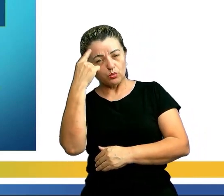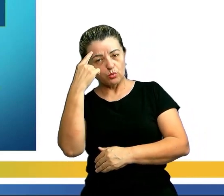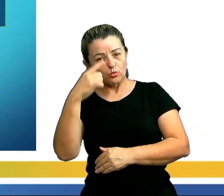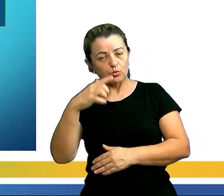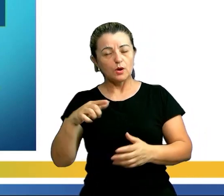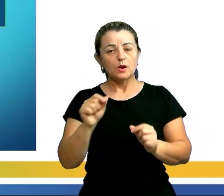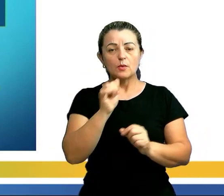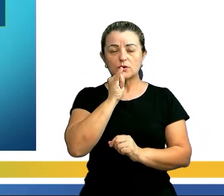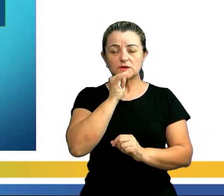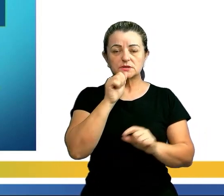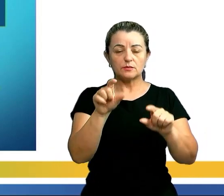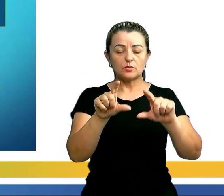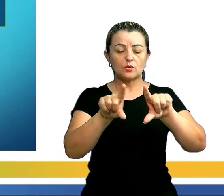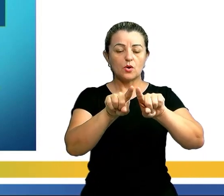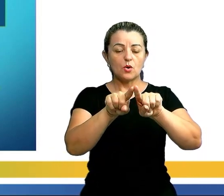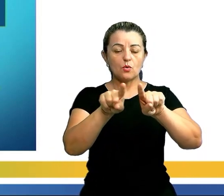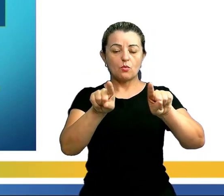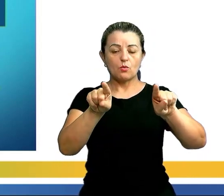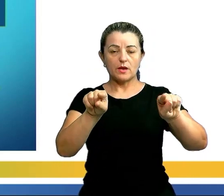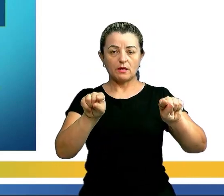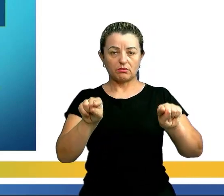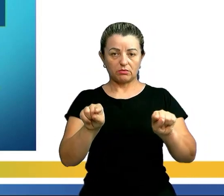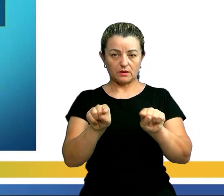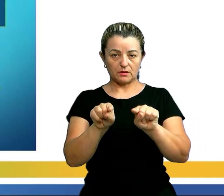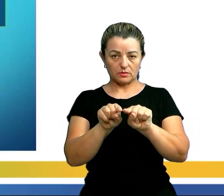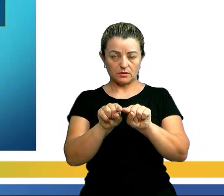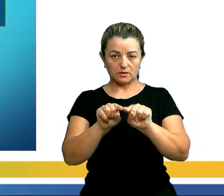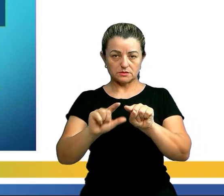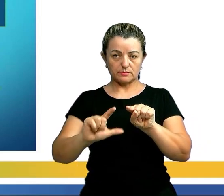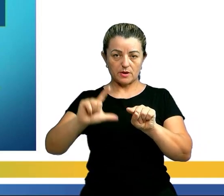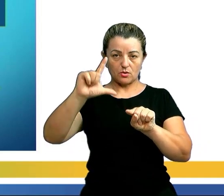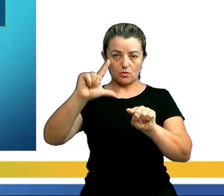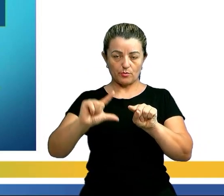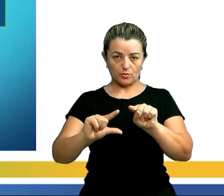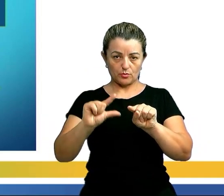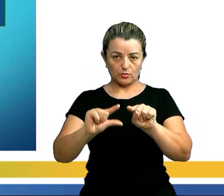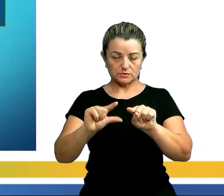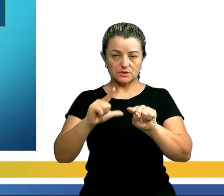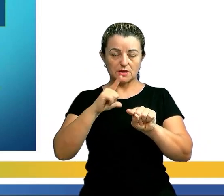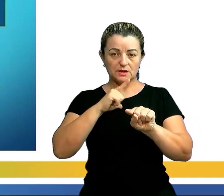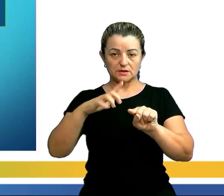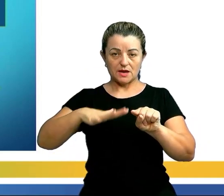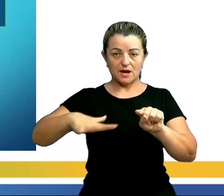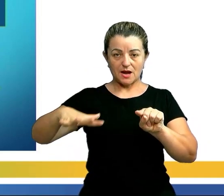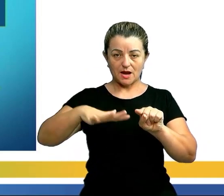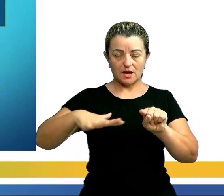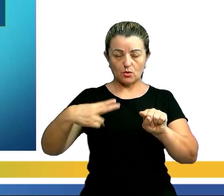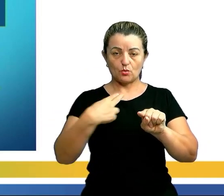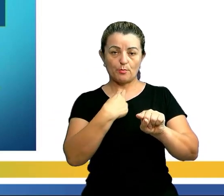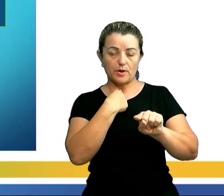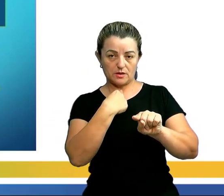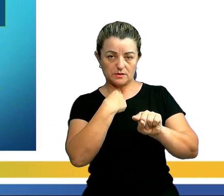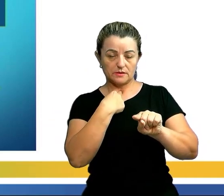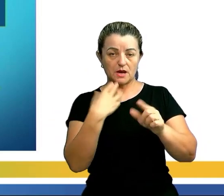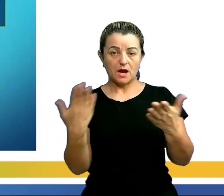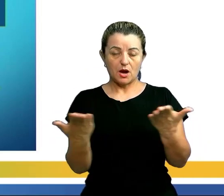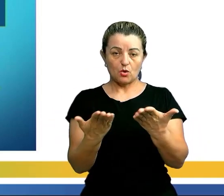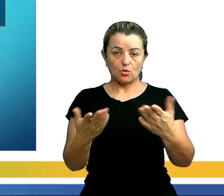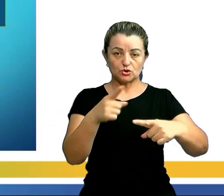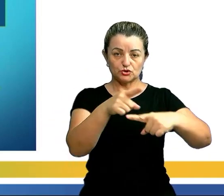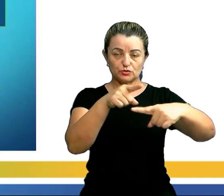superfície retangular. Olha aí uma coisa pequena ou maior. Quanto maior a superfície, maior a área ocupada. A gente vai dividir